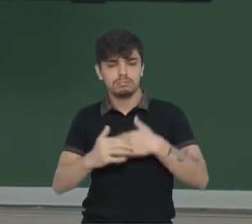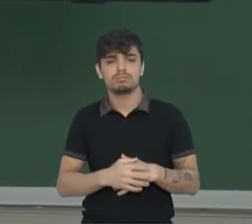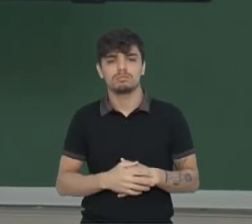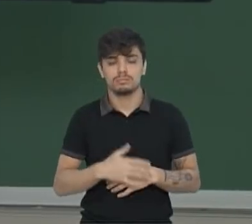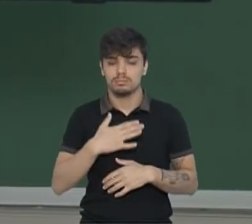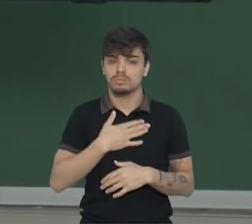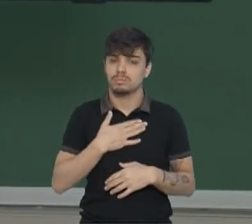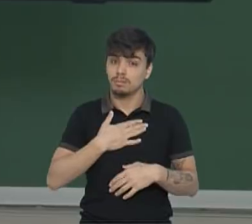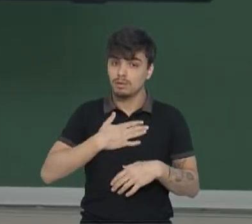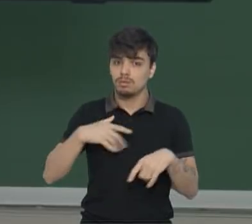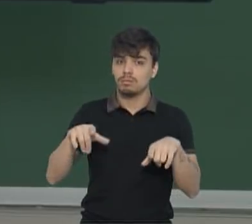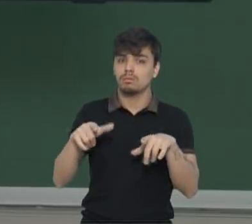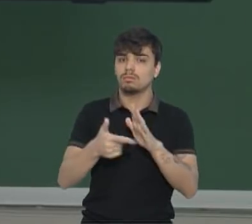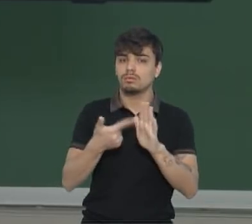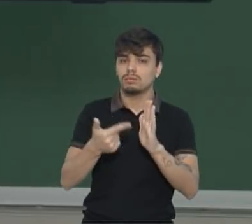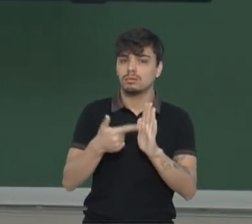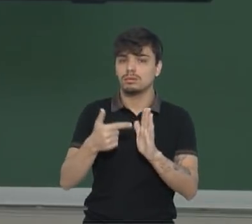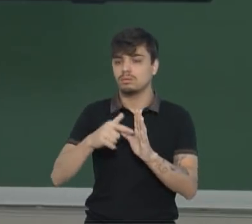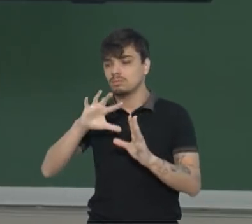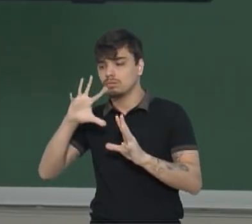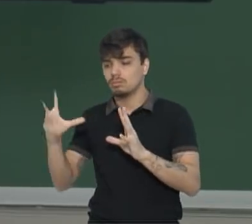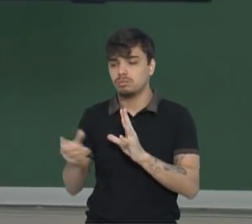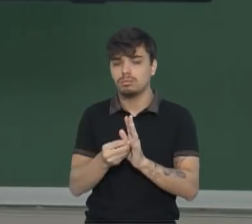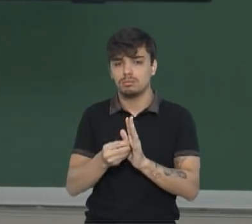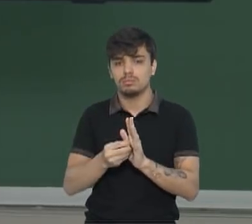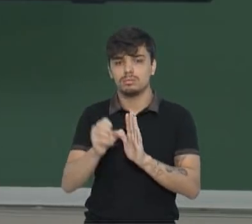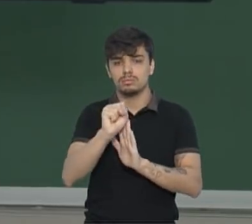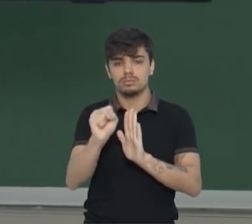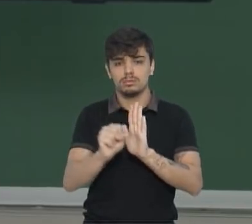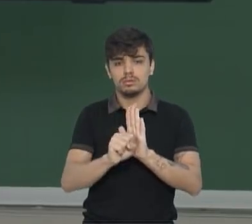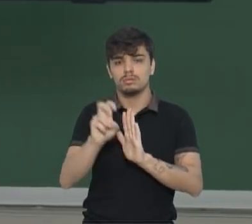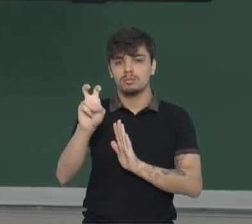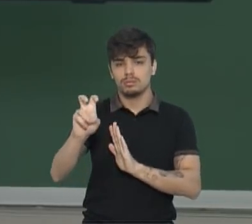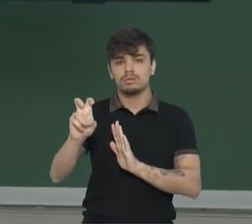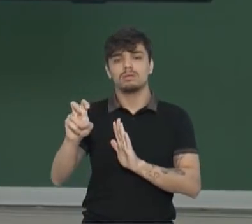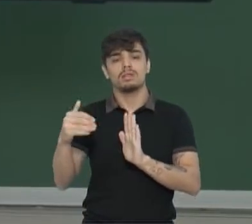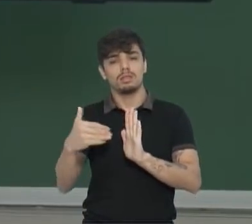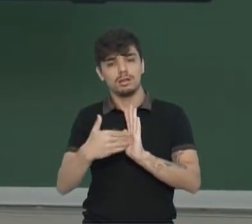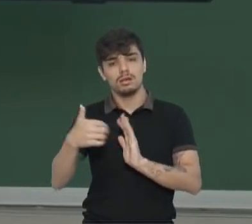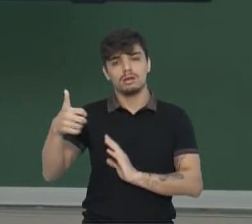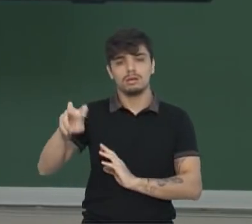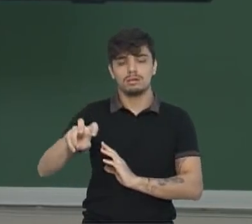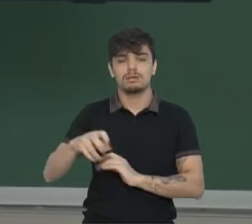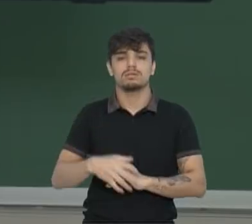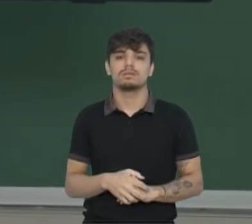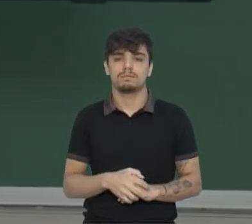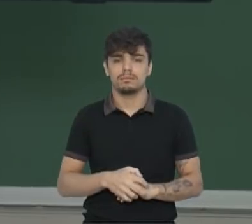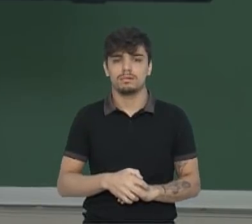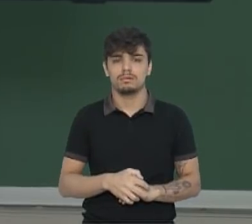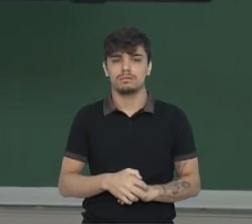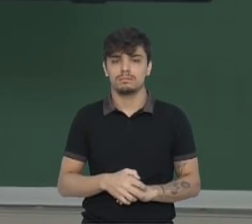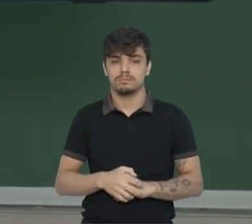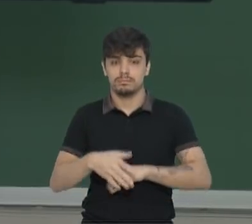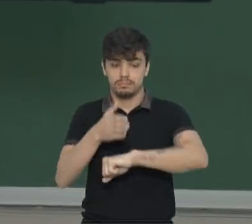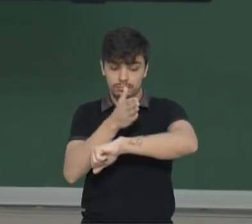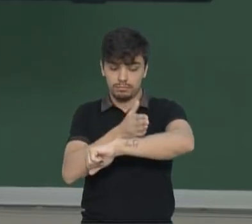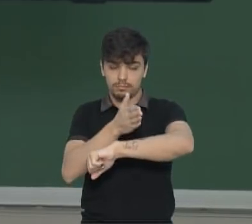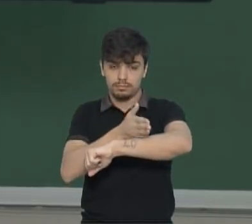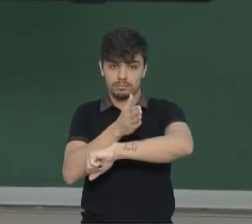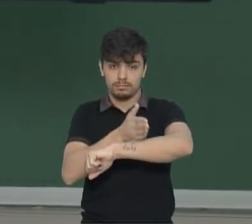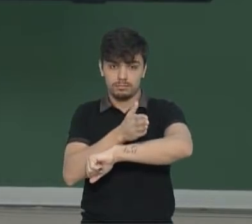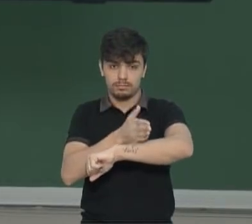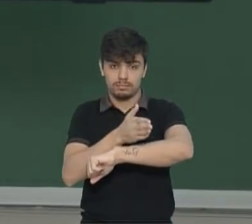meu livro também, que é uma abordagem, né, que vai do século V ao século XV, onde você vê tanto a Alta Idade Média, que é o que a gente está vendo